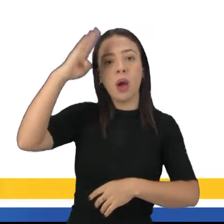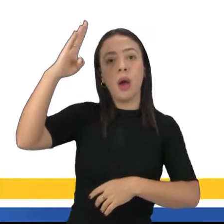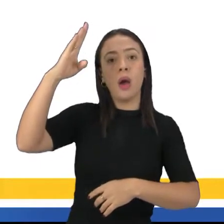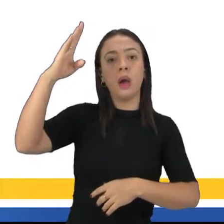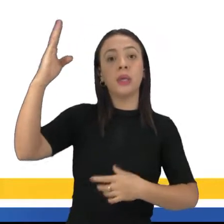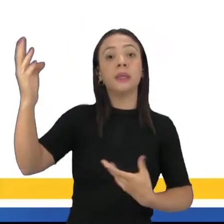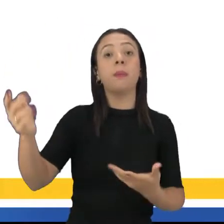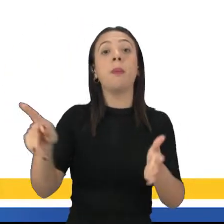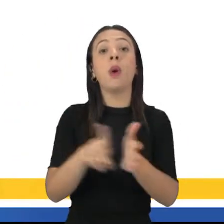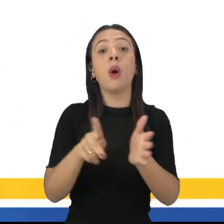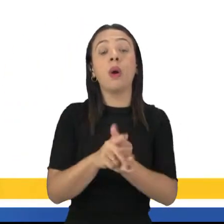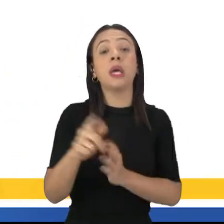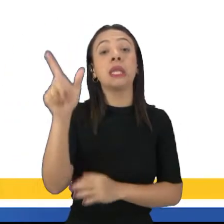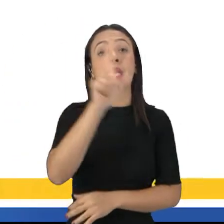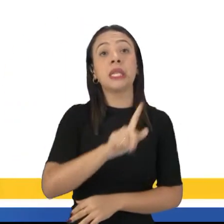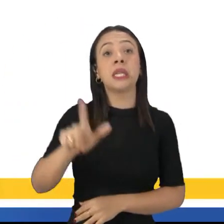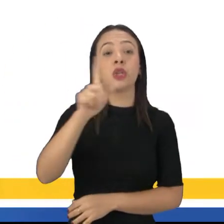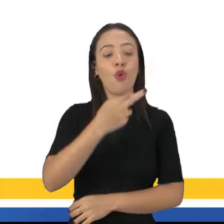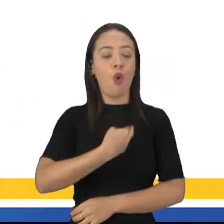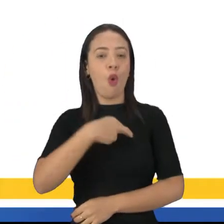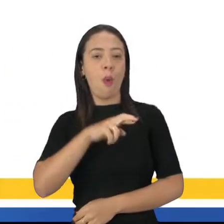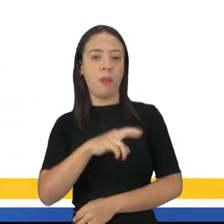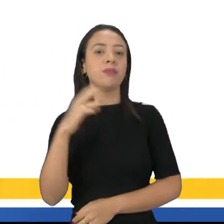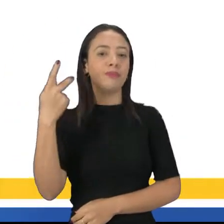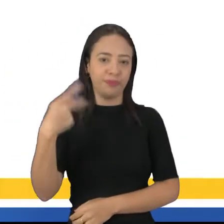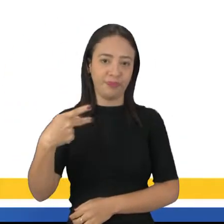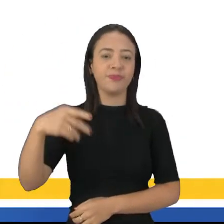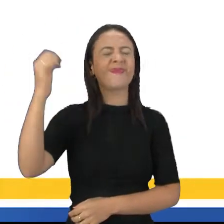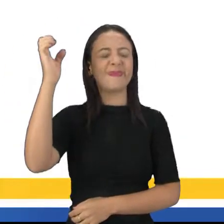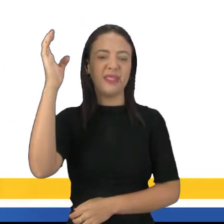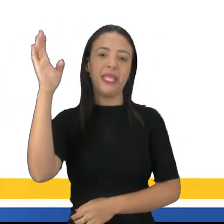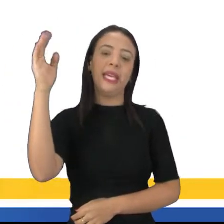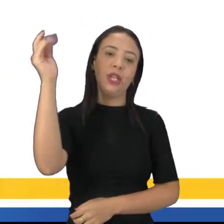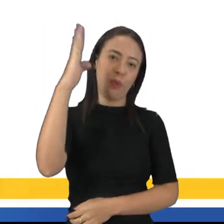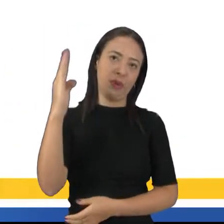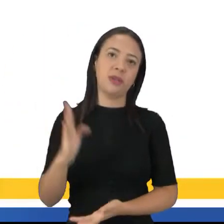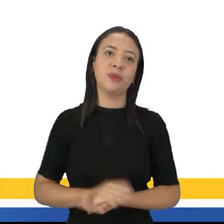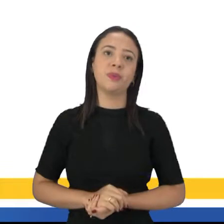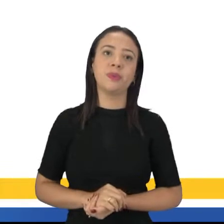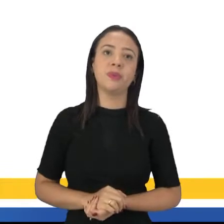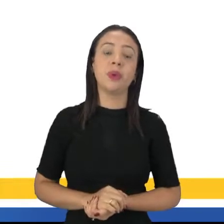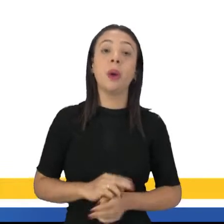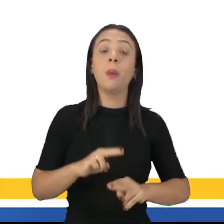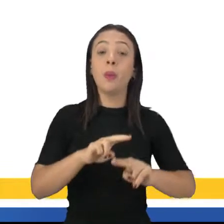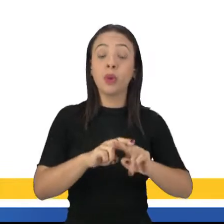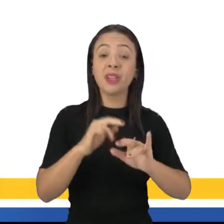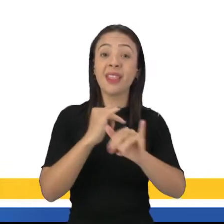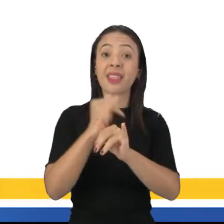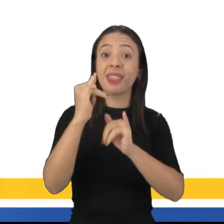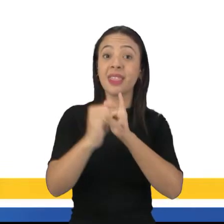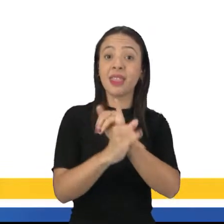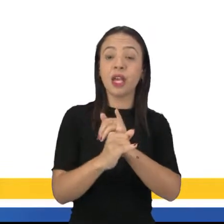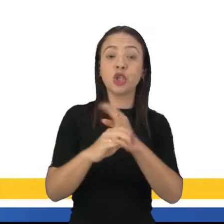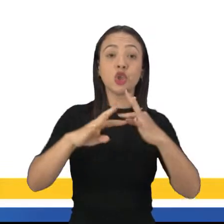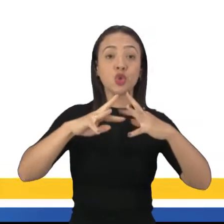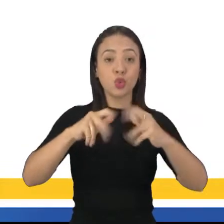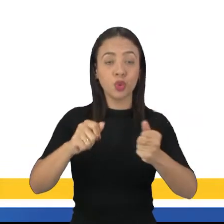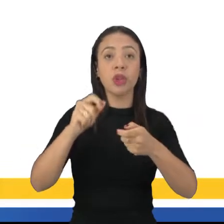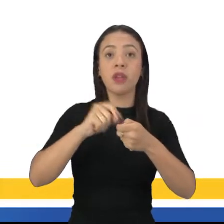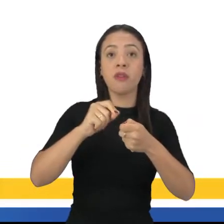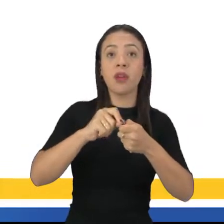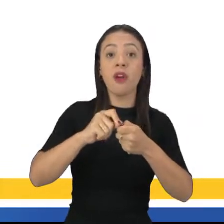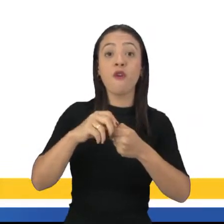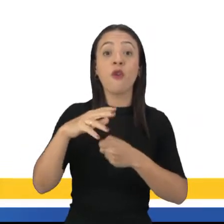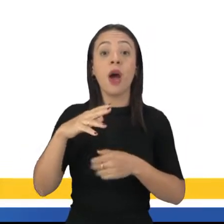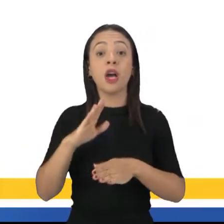importantes da literatura romântica nacional. Então, por esse motivo, a digitalização de suas obras, sem dúvida,